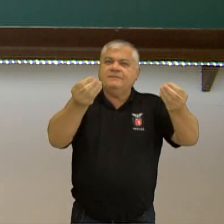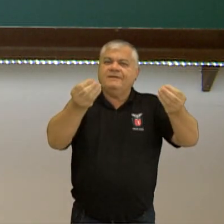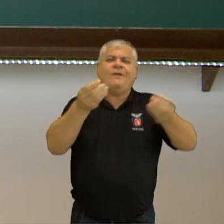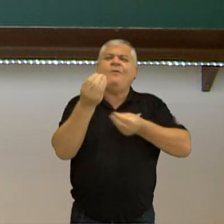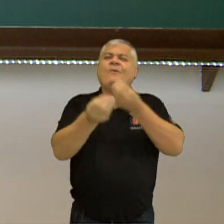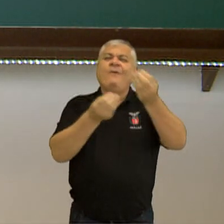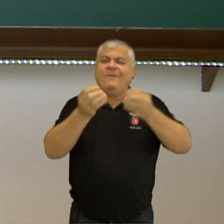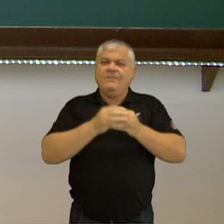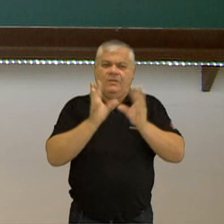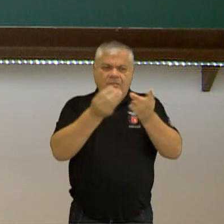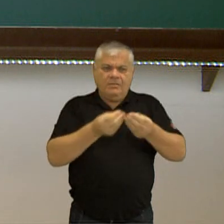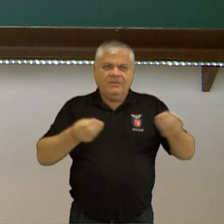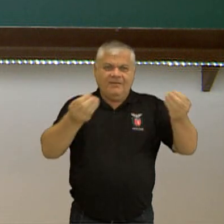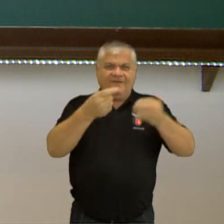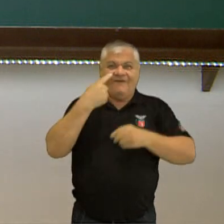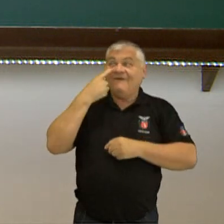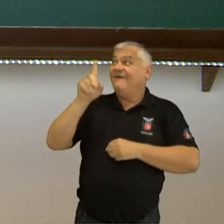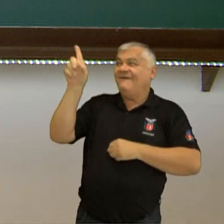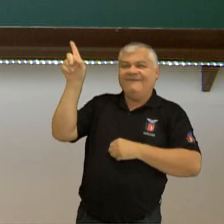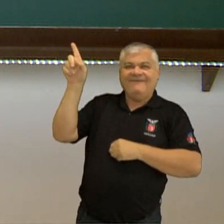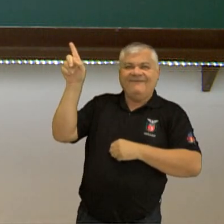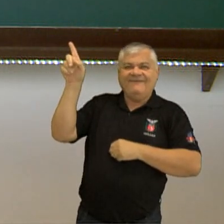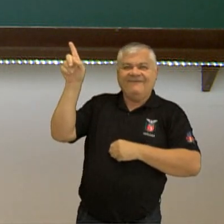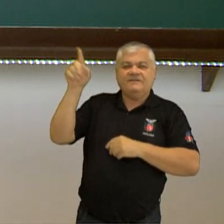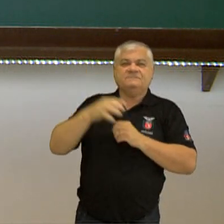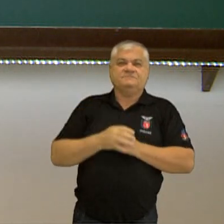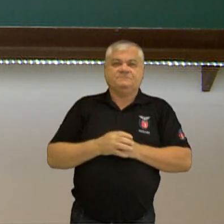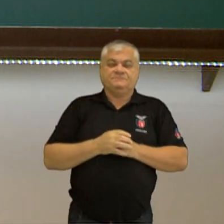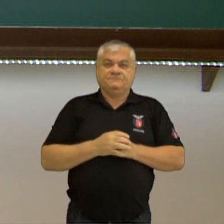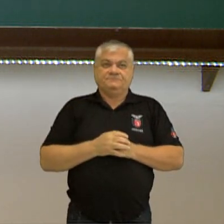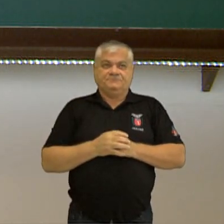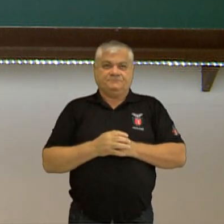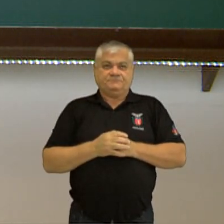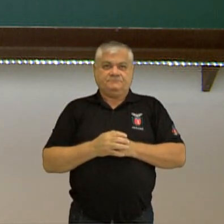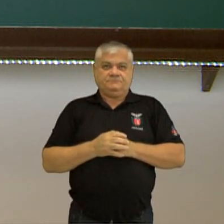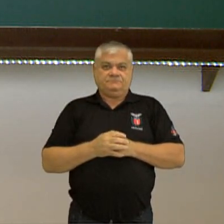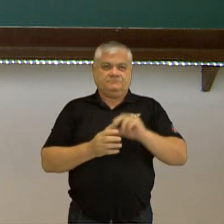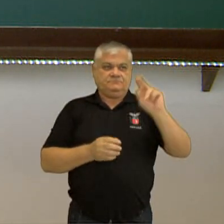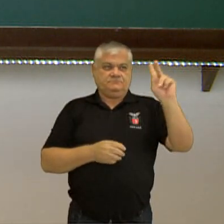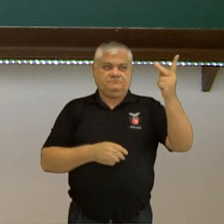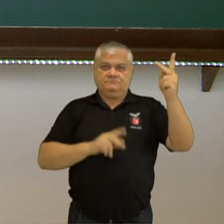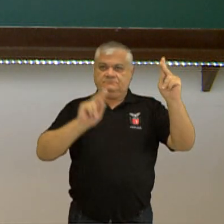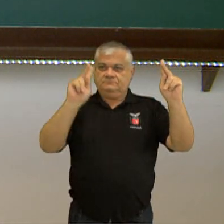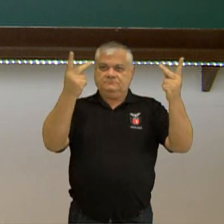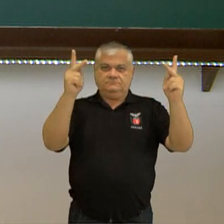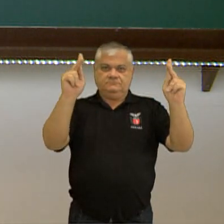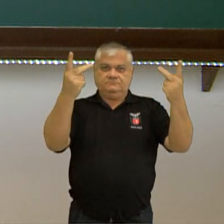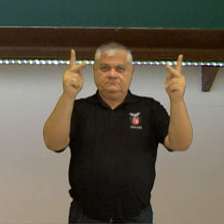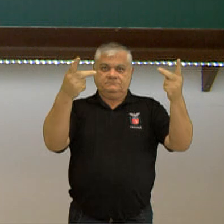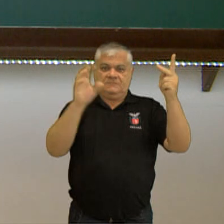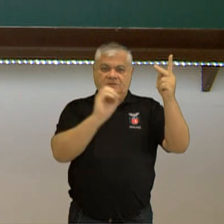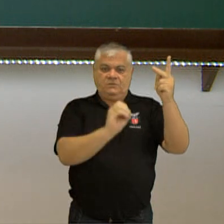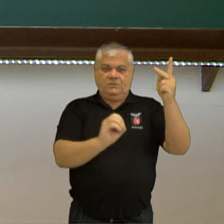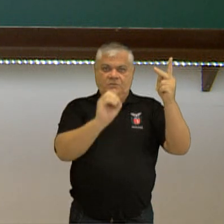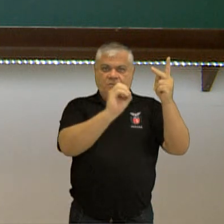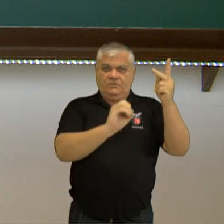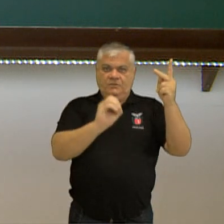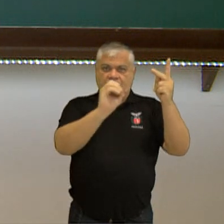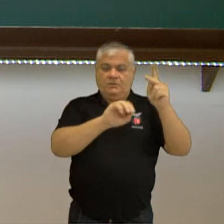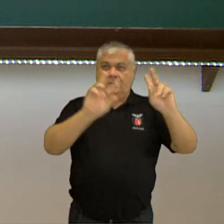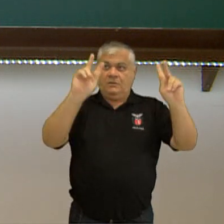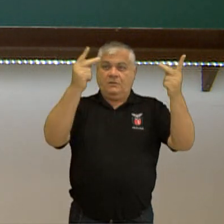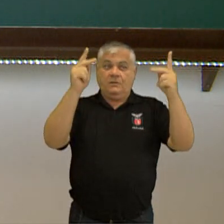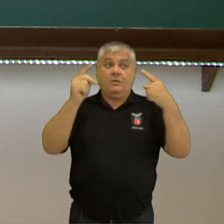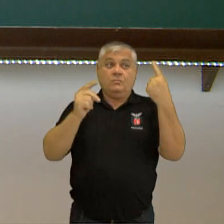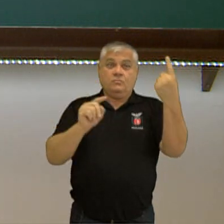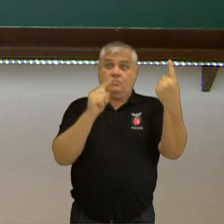aqui mostra e é bem emblemática. Aqui eu tenho 2 átomos de hidrogênio ligados a um átomo de oxigênio. Cada hidrogênio